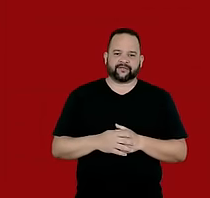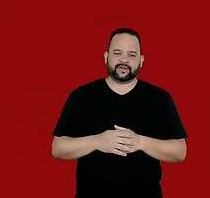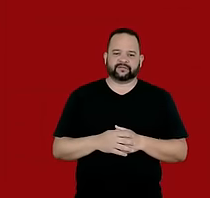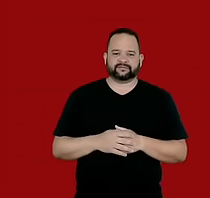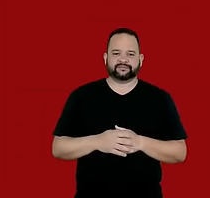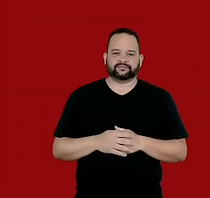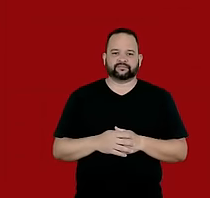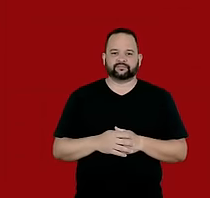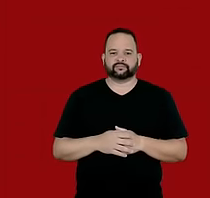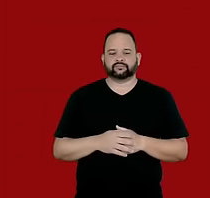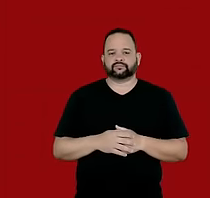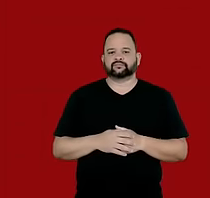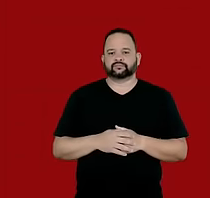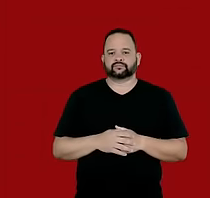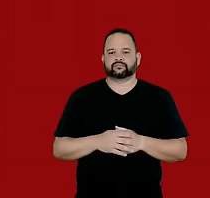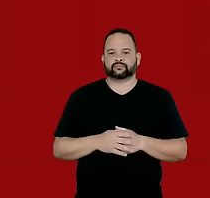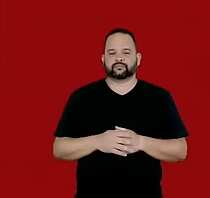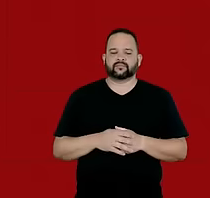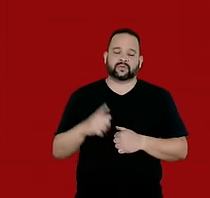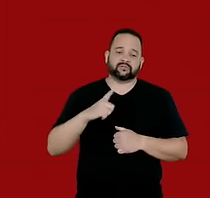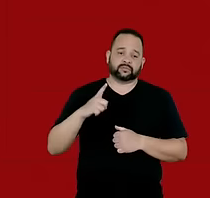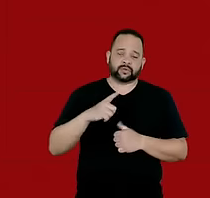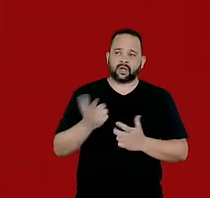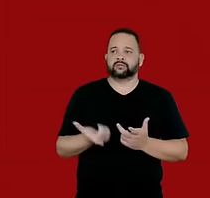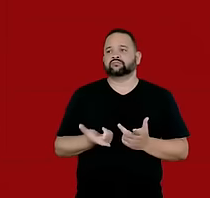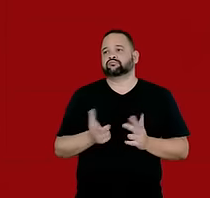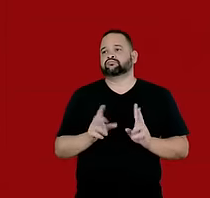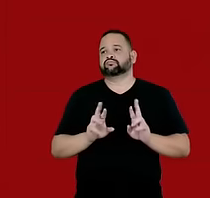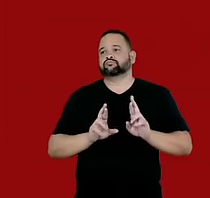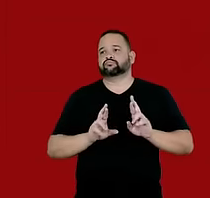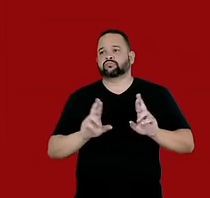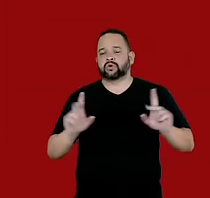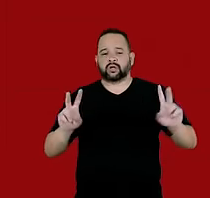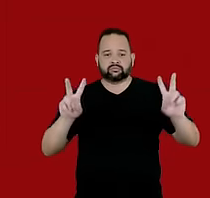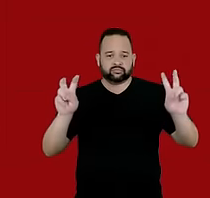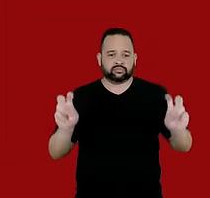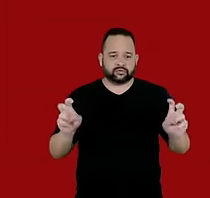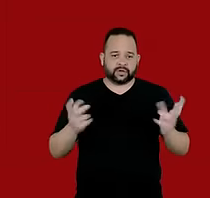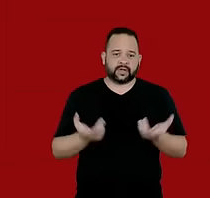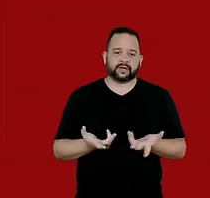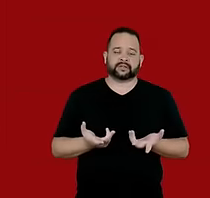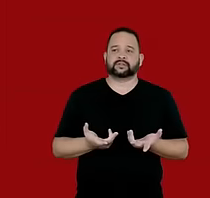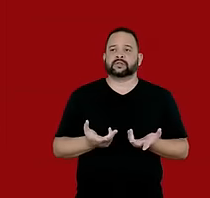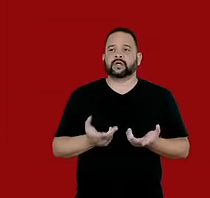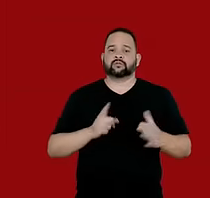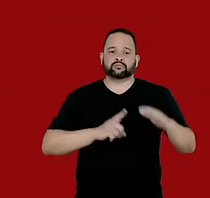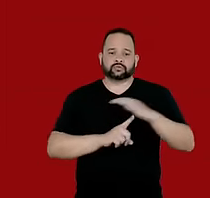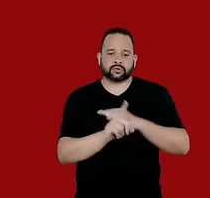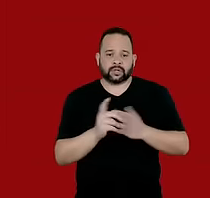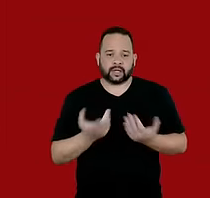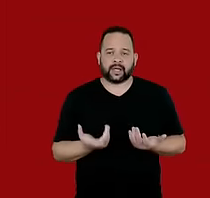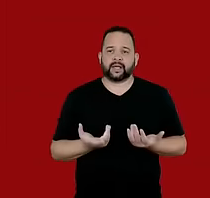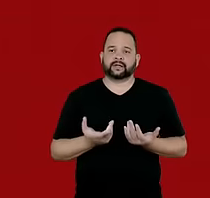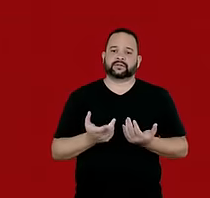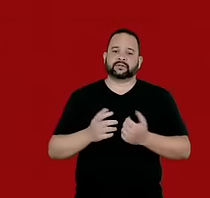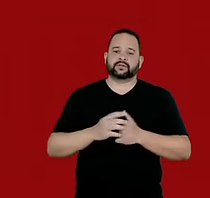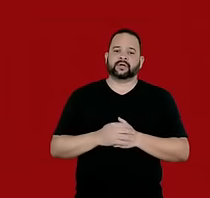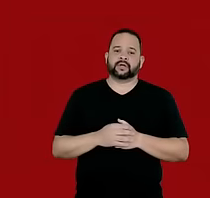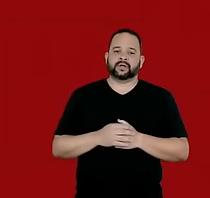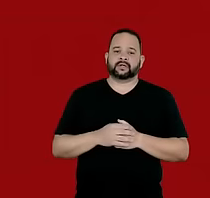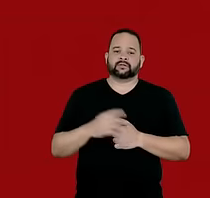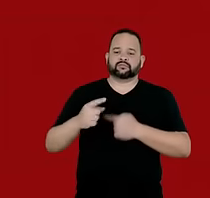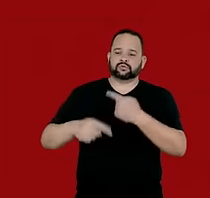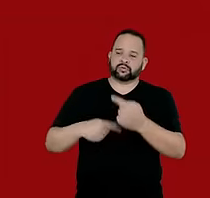etfs diferentes temáticos que podem compor aí o portfólio dos nossos clientes sejam itf cíclicos pesos iguais